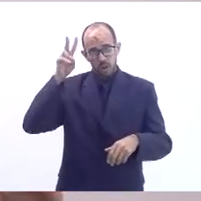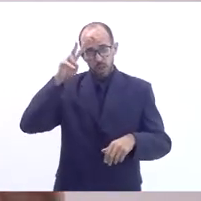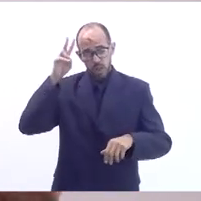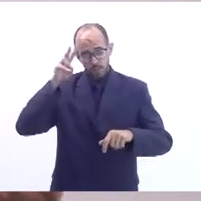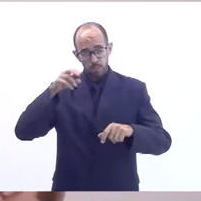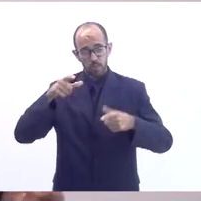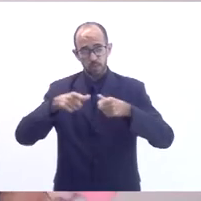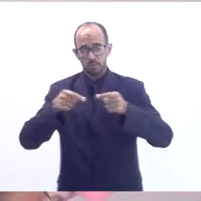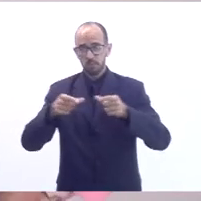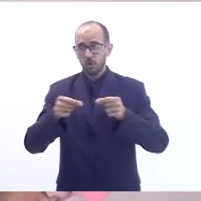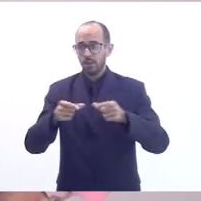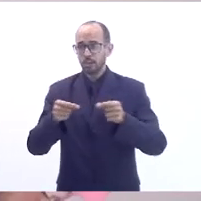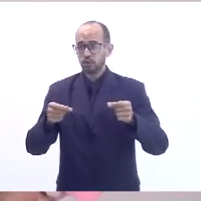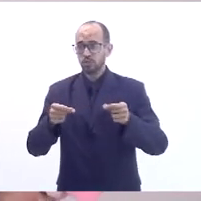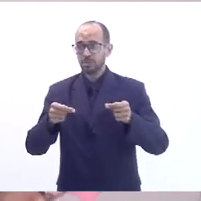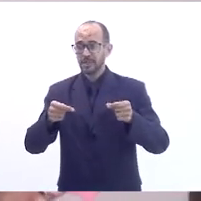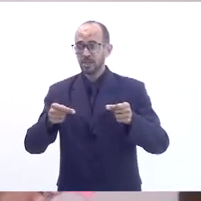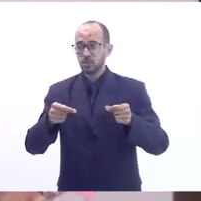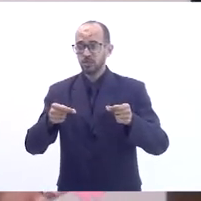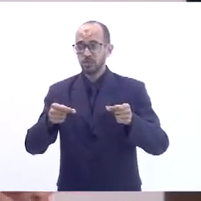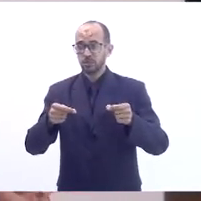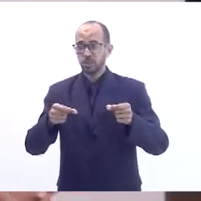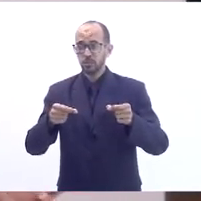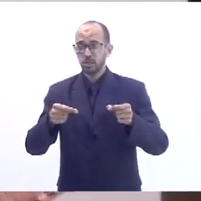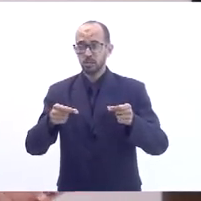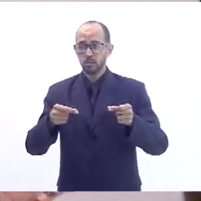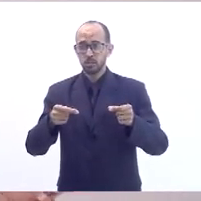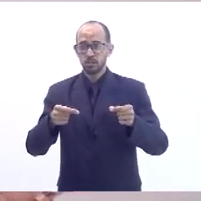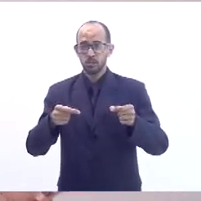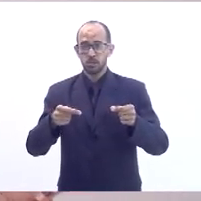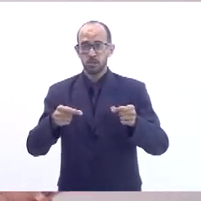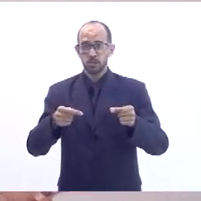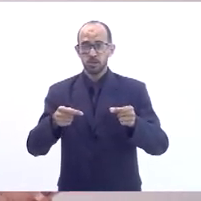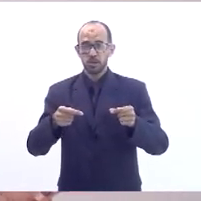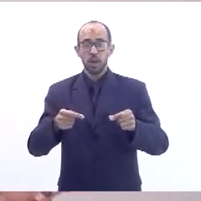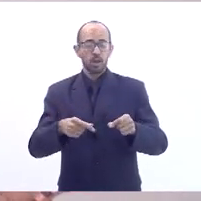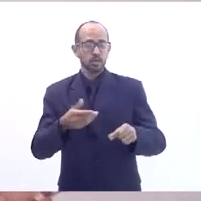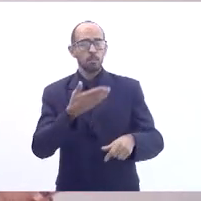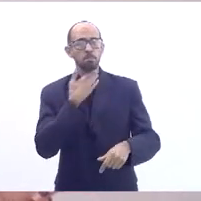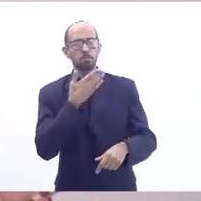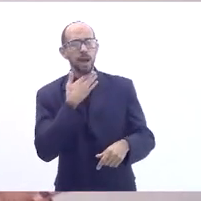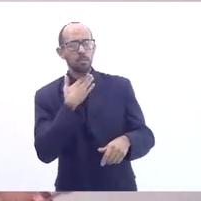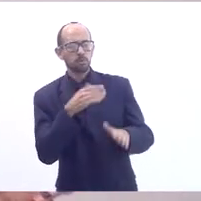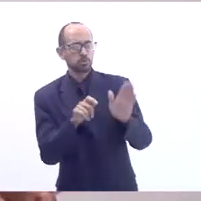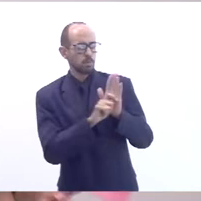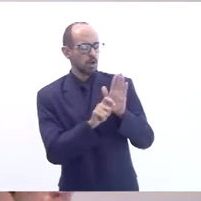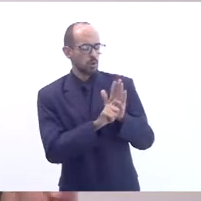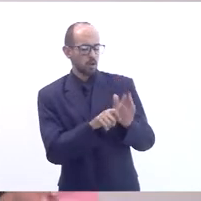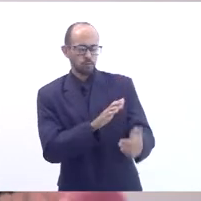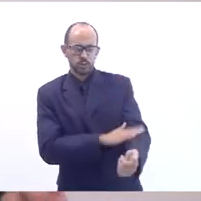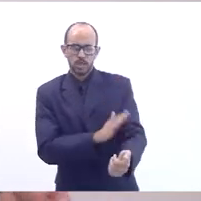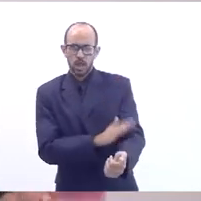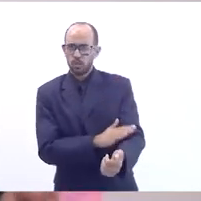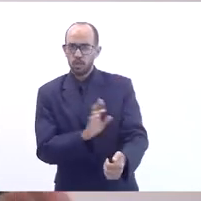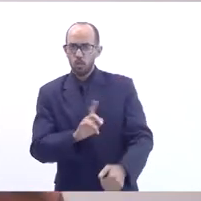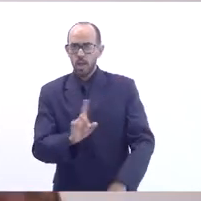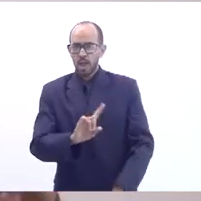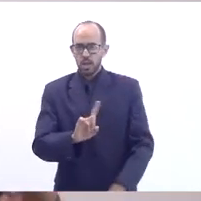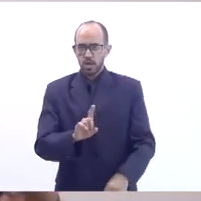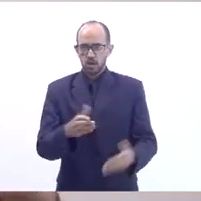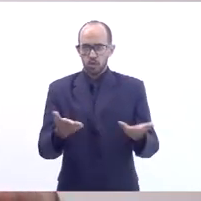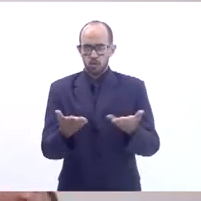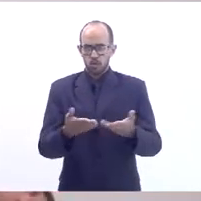Brasília que todo o uso era terapêutico de cara eu falei num isso é papo de uma conheiro e não era não era eu hoje